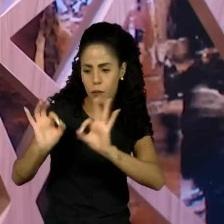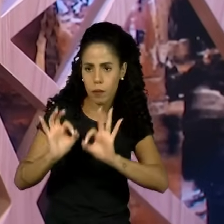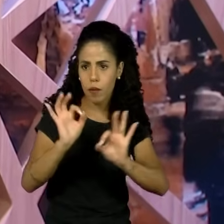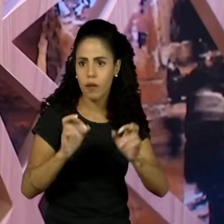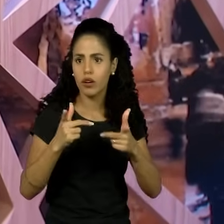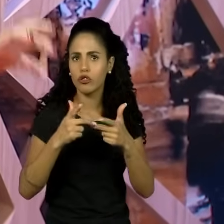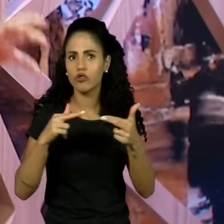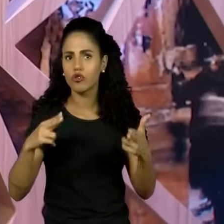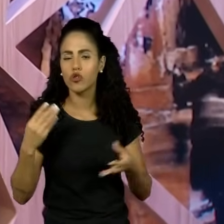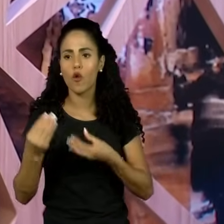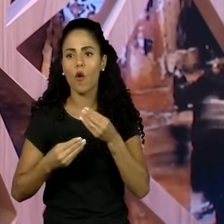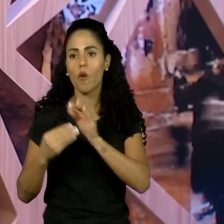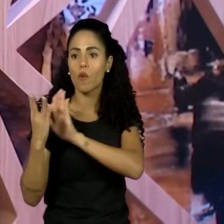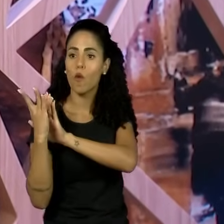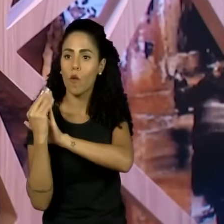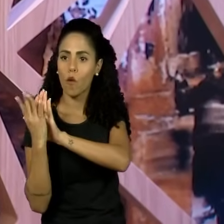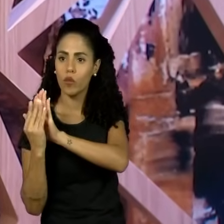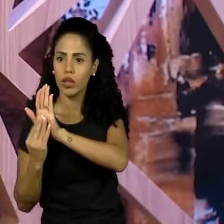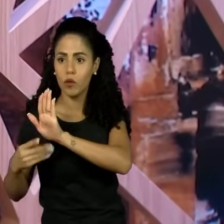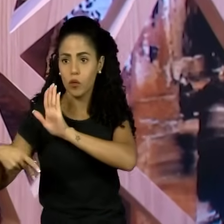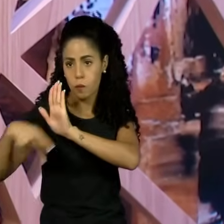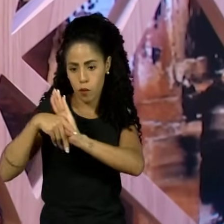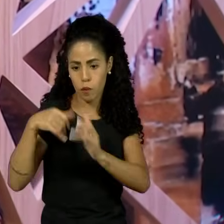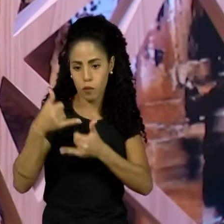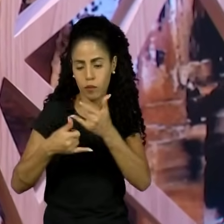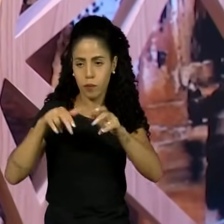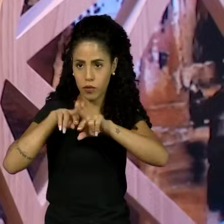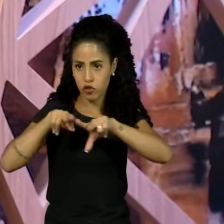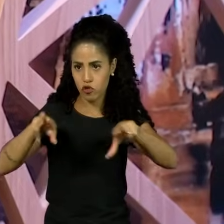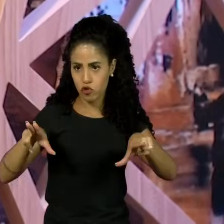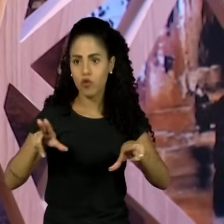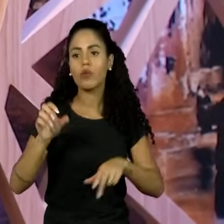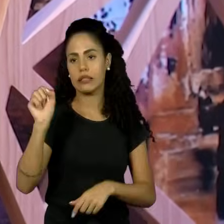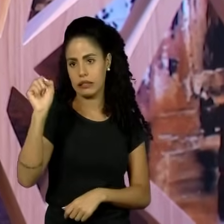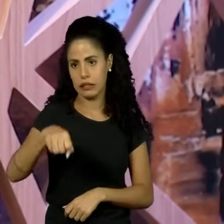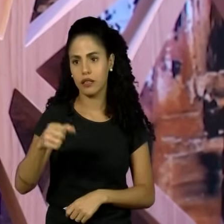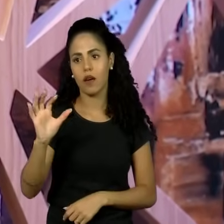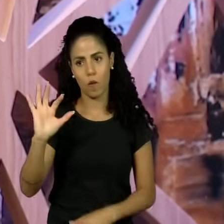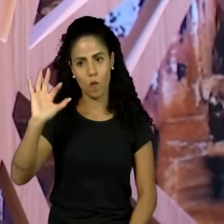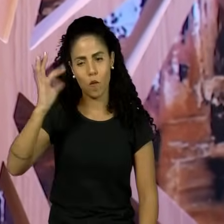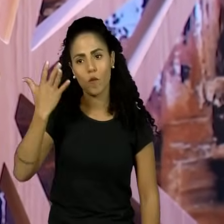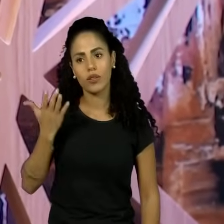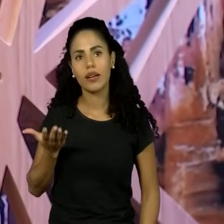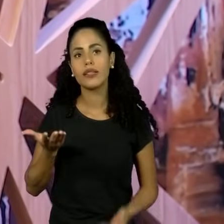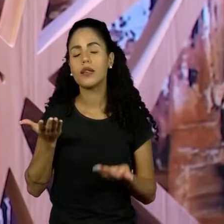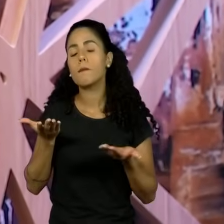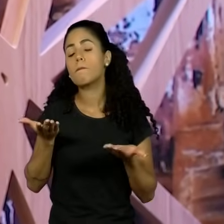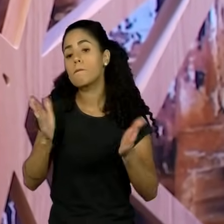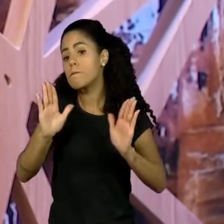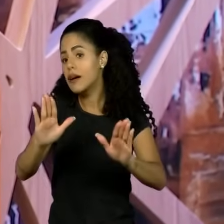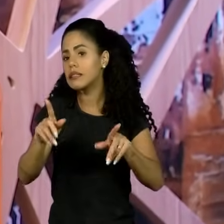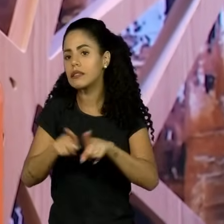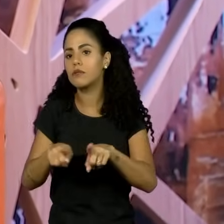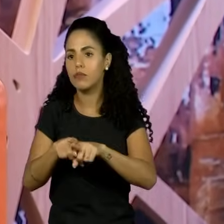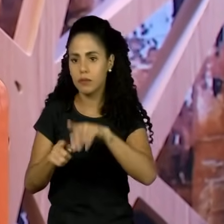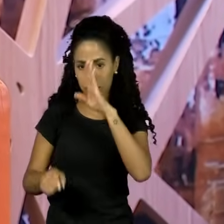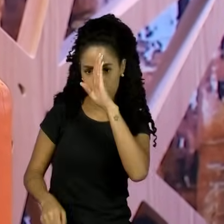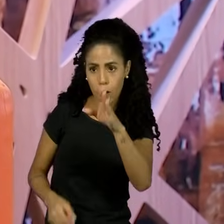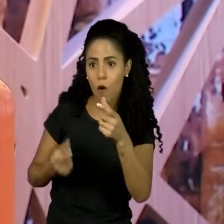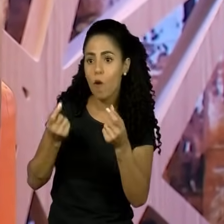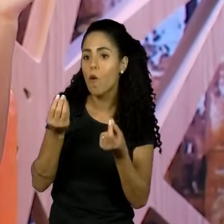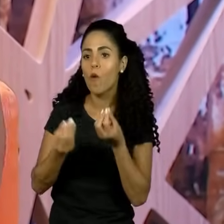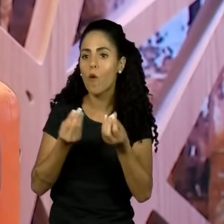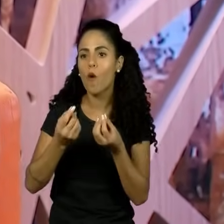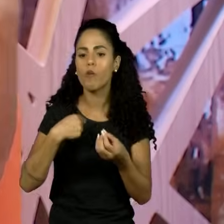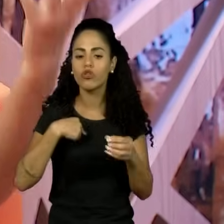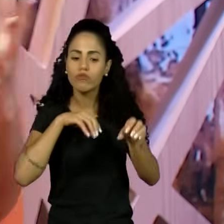retornos assim, de conteúdo já para jogo, então isso já acontece dentro da educação formal, mas isso acontece principalmente dentro de